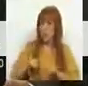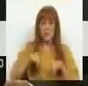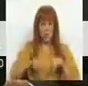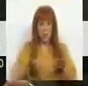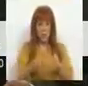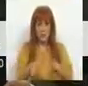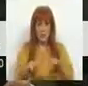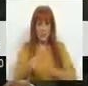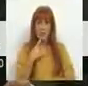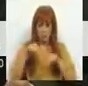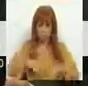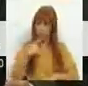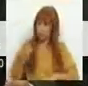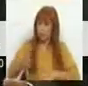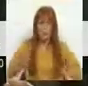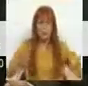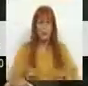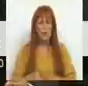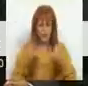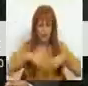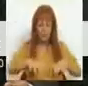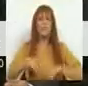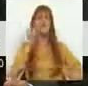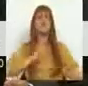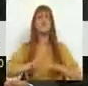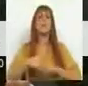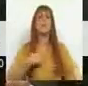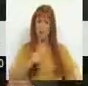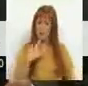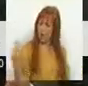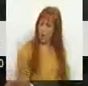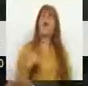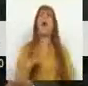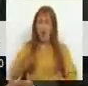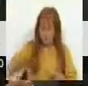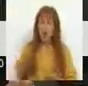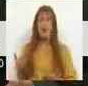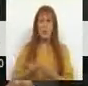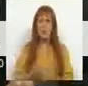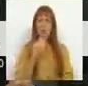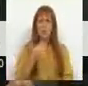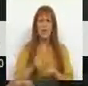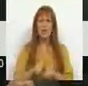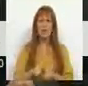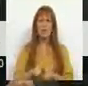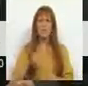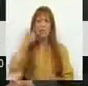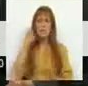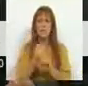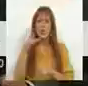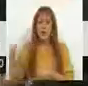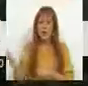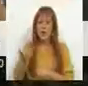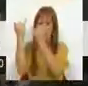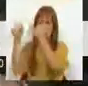mesma Comissão Parlamentar de Inquérito que no plenário a senhora deputada garantiu que iria apresentar um pedido de auditoria